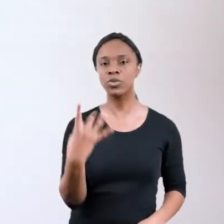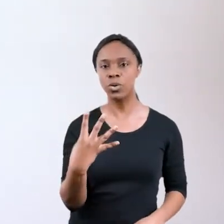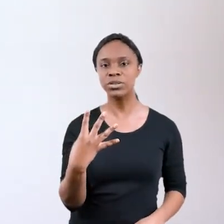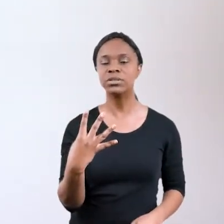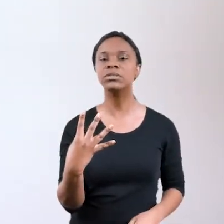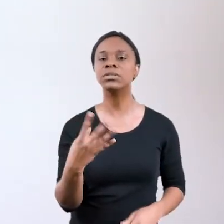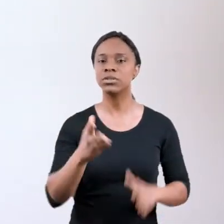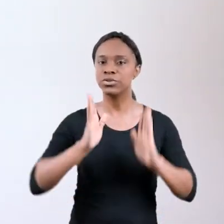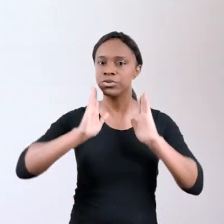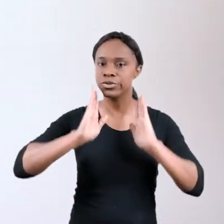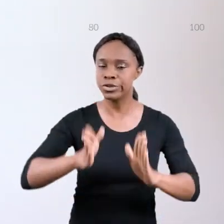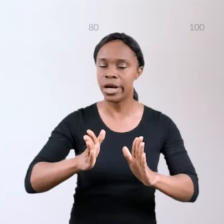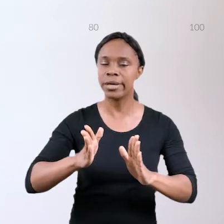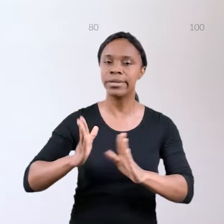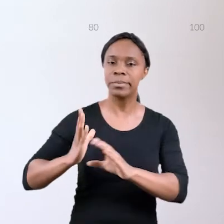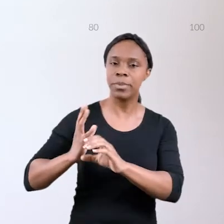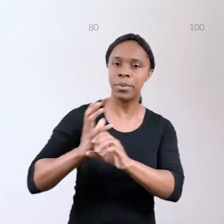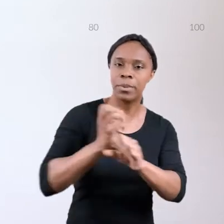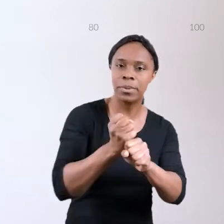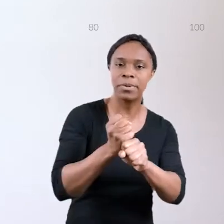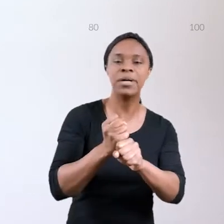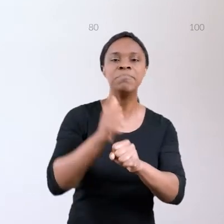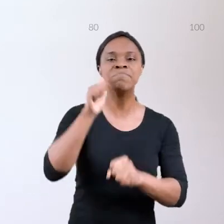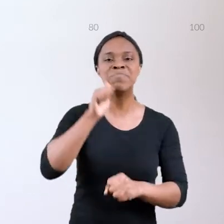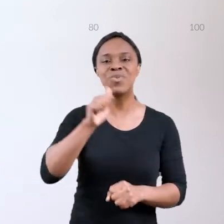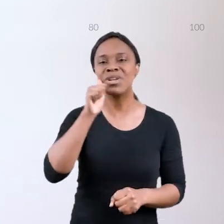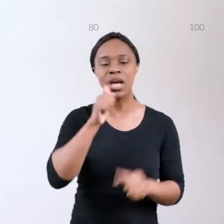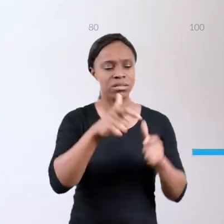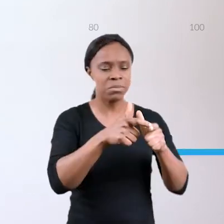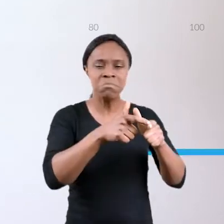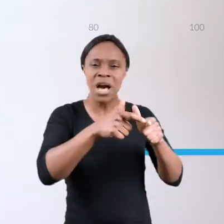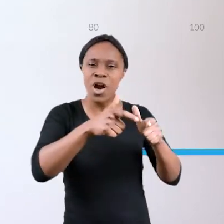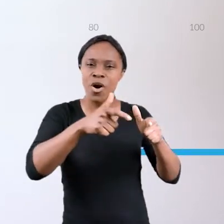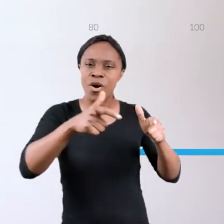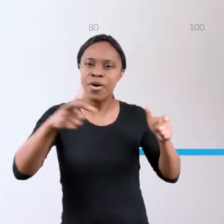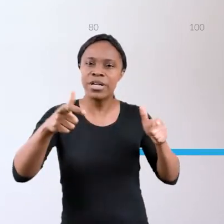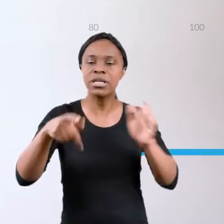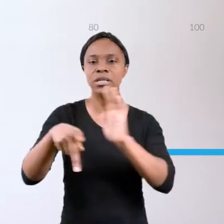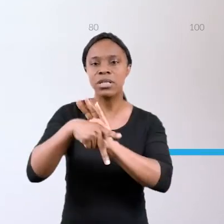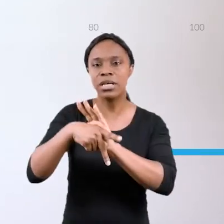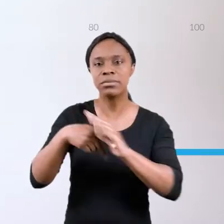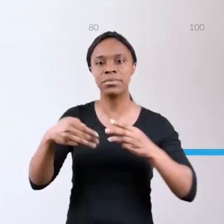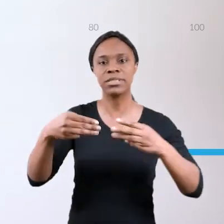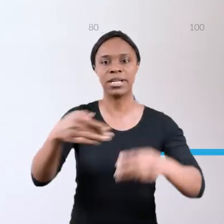mais recentes disponíveis, as mulheres eram maioria nos Ministérios da Saúde,